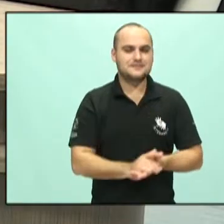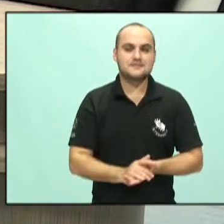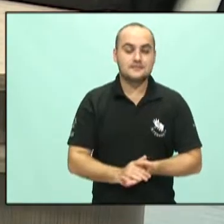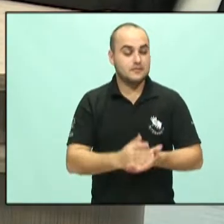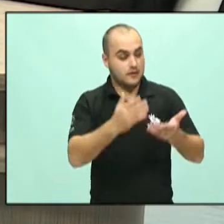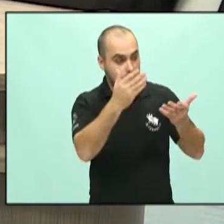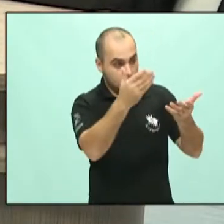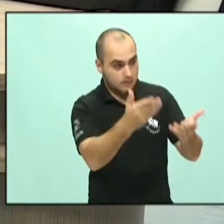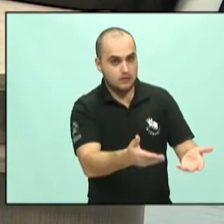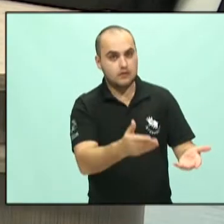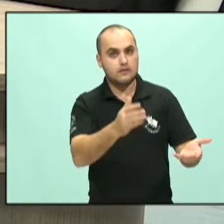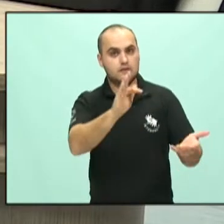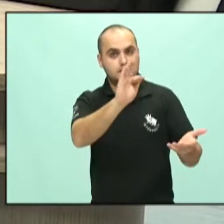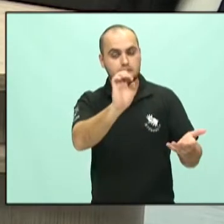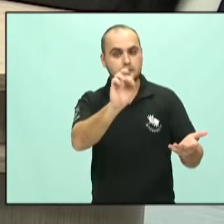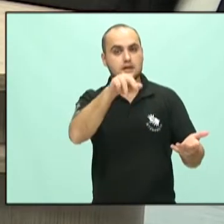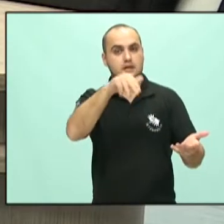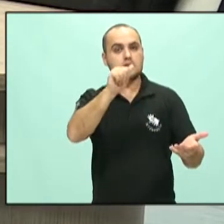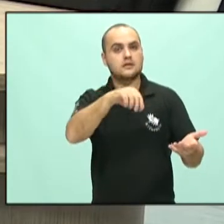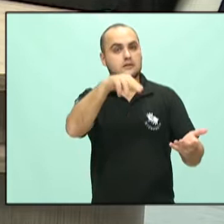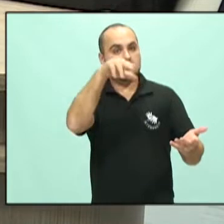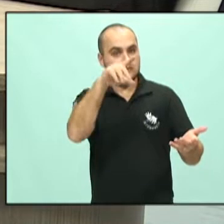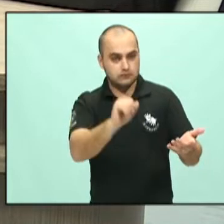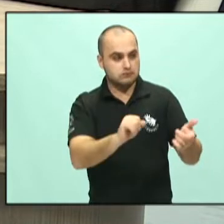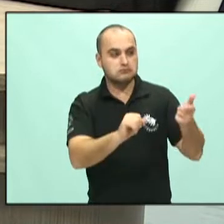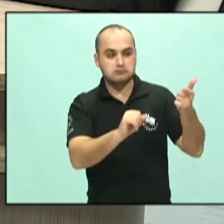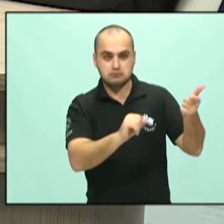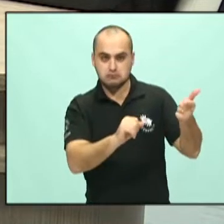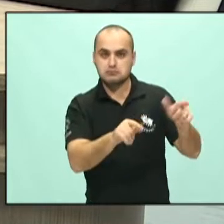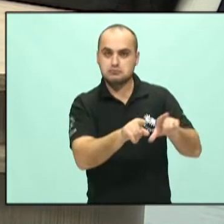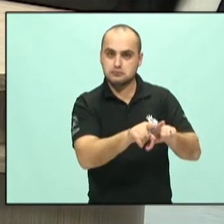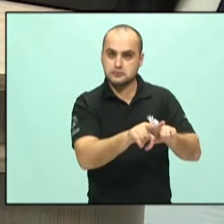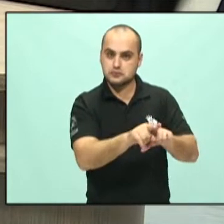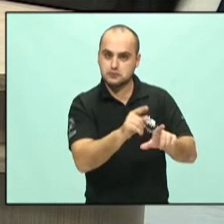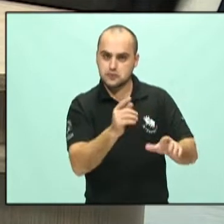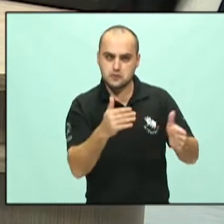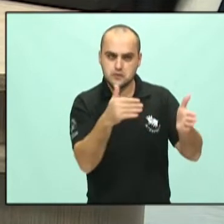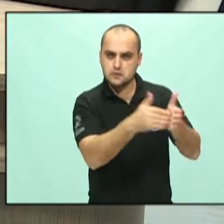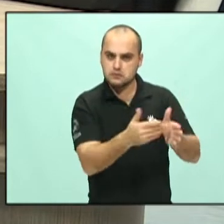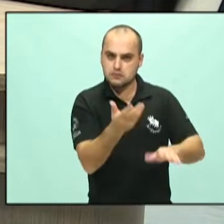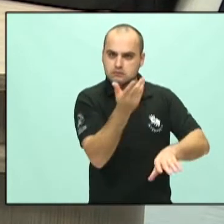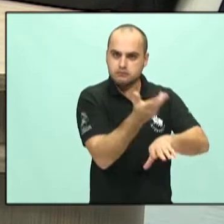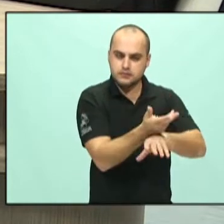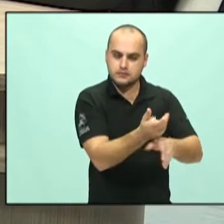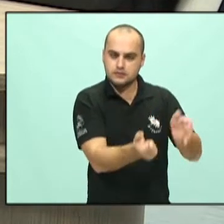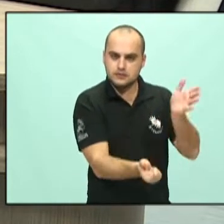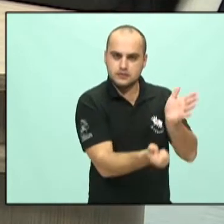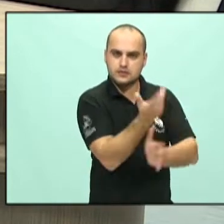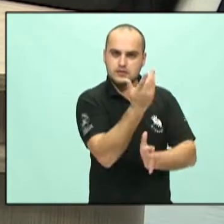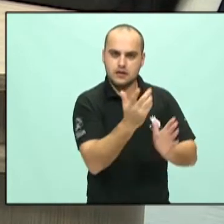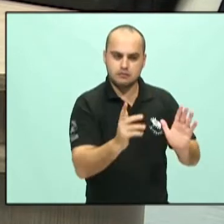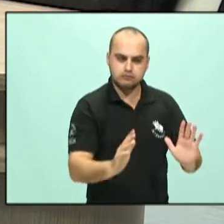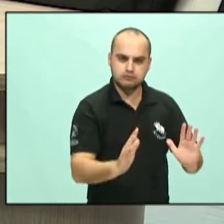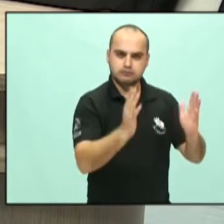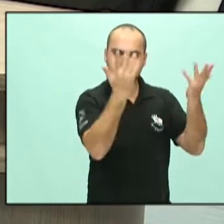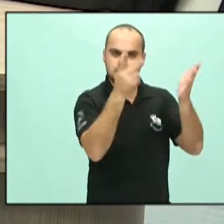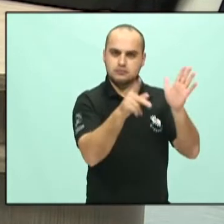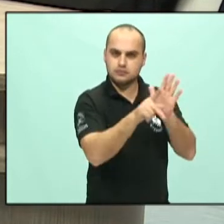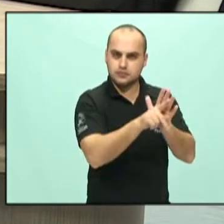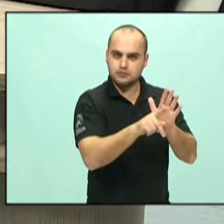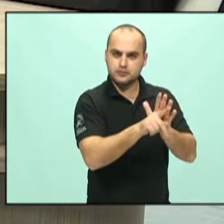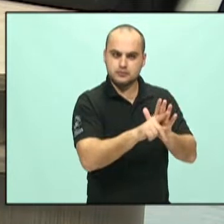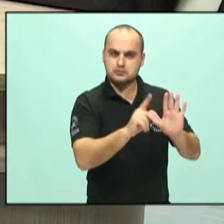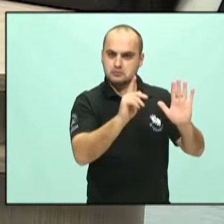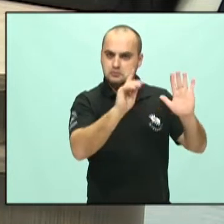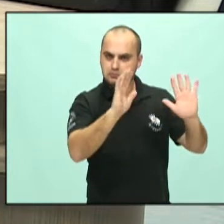colaborando, né, faz parte da disciplina final do curso, elaborar e promover o Festival Tainha Dourada.